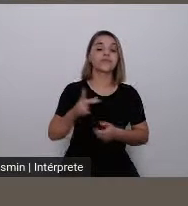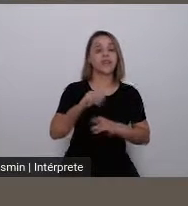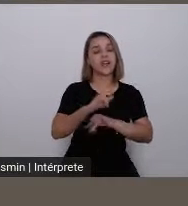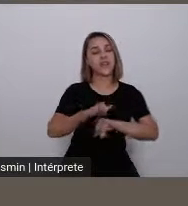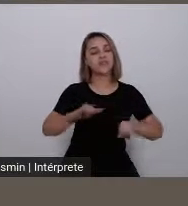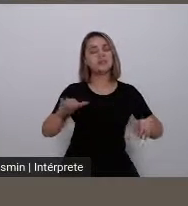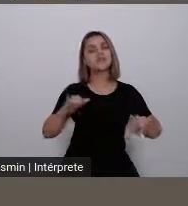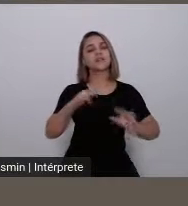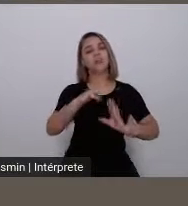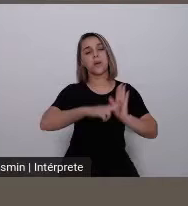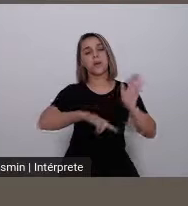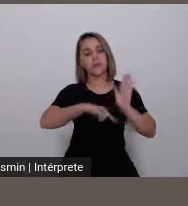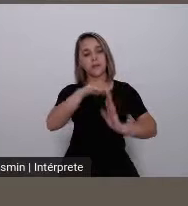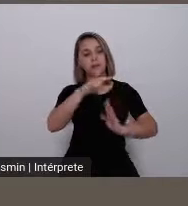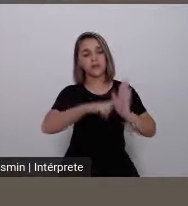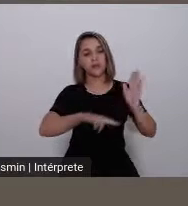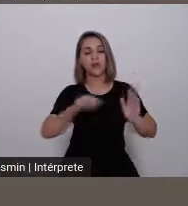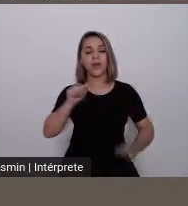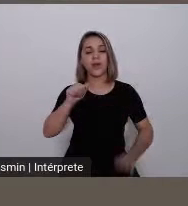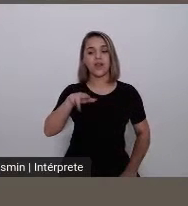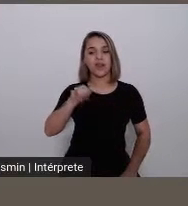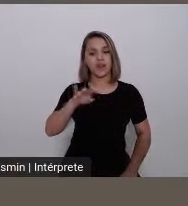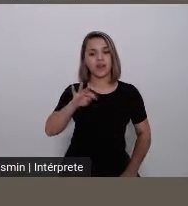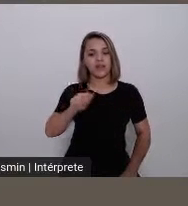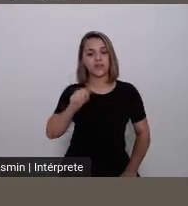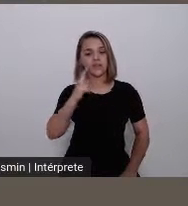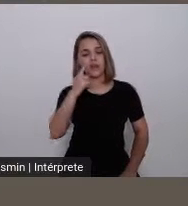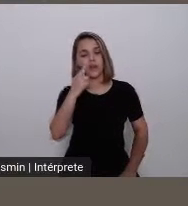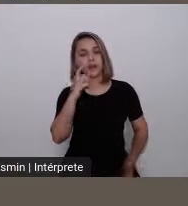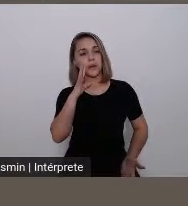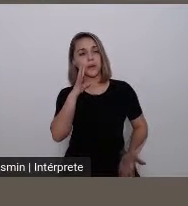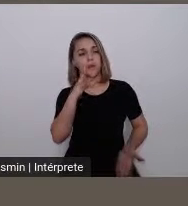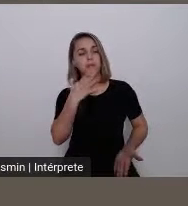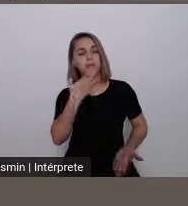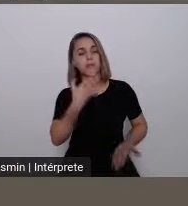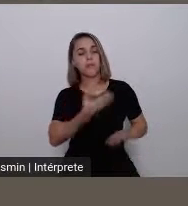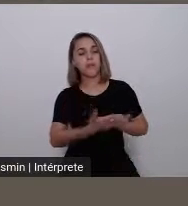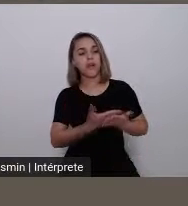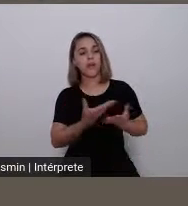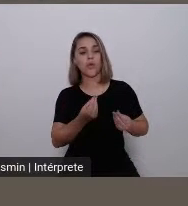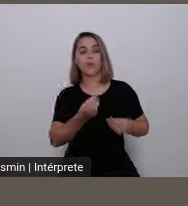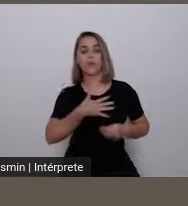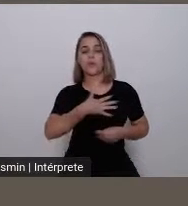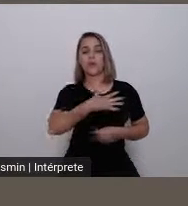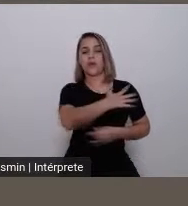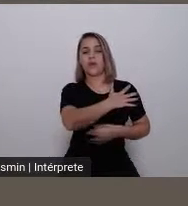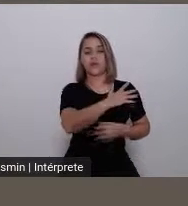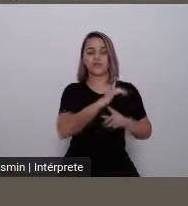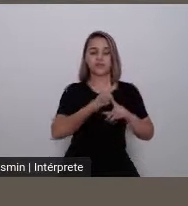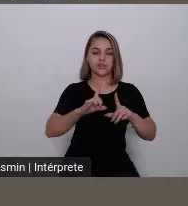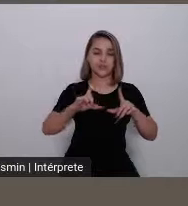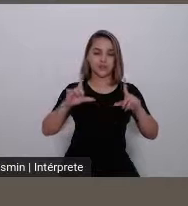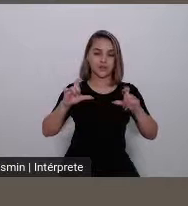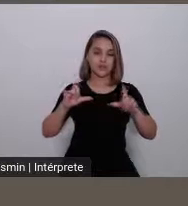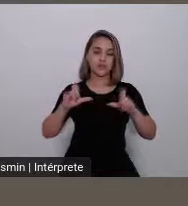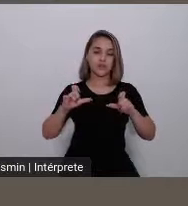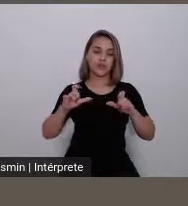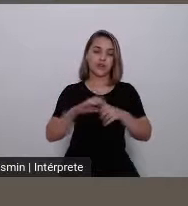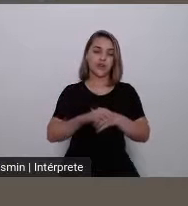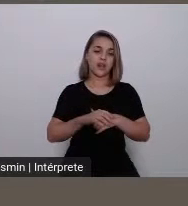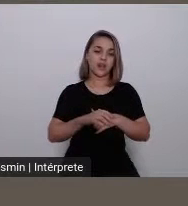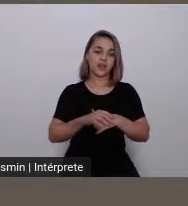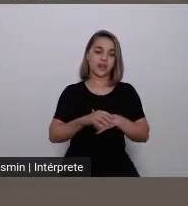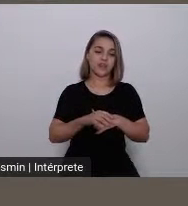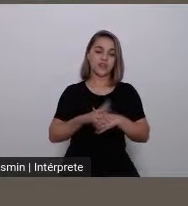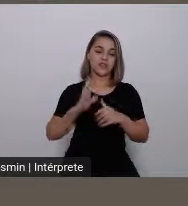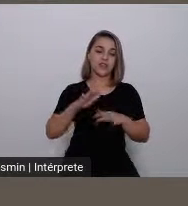pinturas da Anita tinham chocado o preconceito fotográfico, ele usa essa expressão, que era